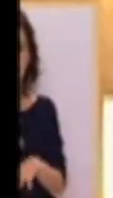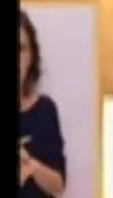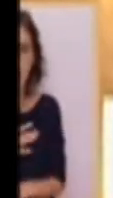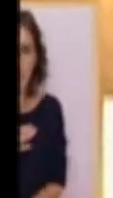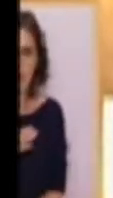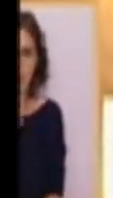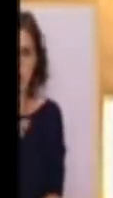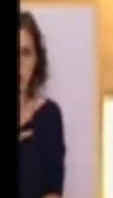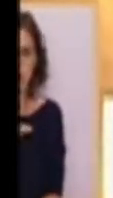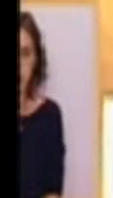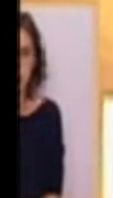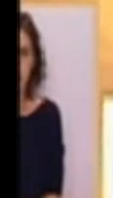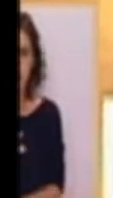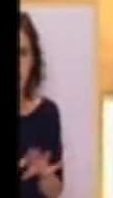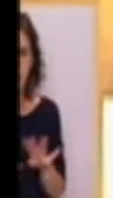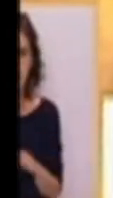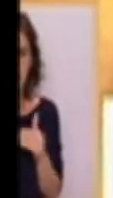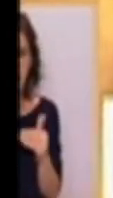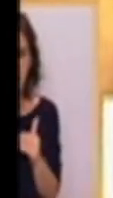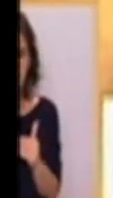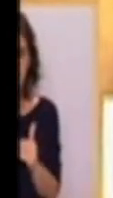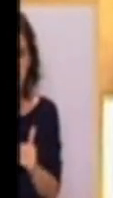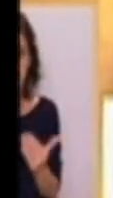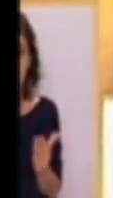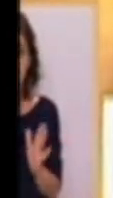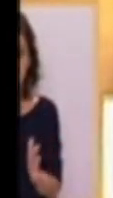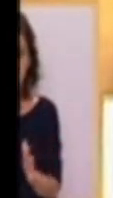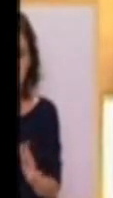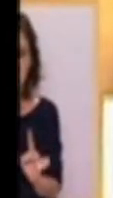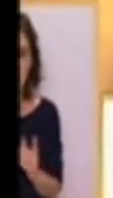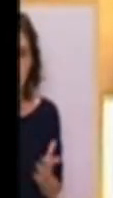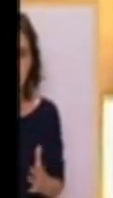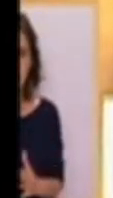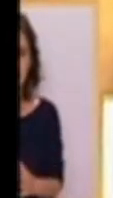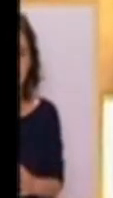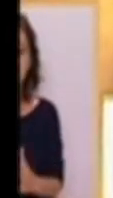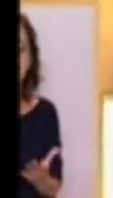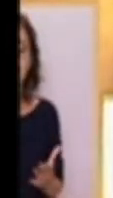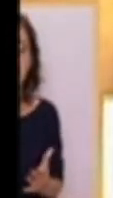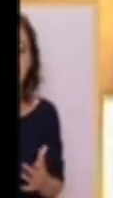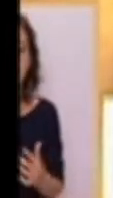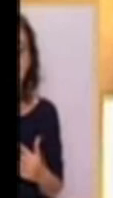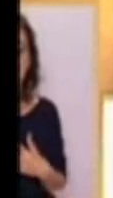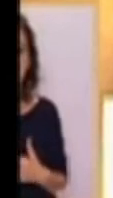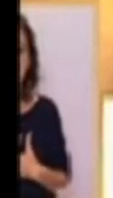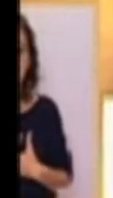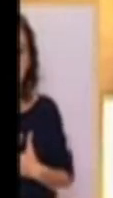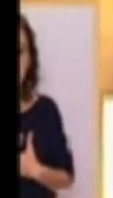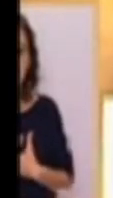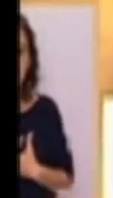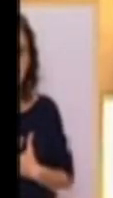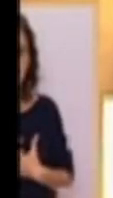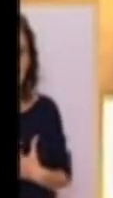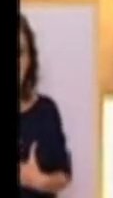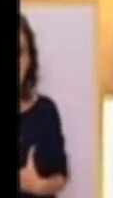Judy e fazer aquela fase da vida que já não foi bonita, Ficas drenado, sabes?